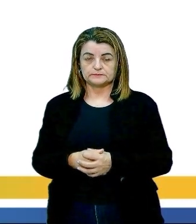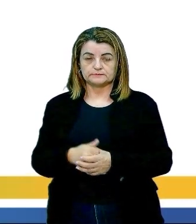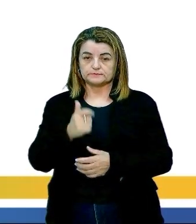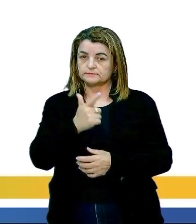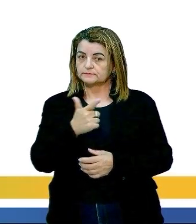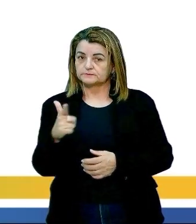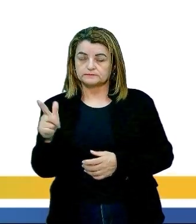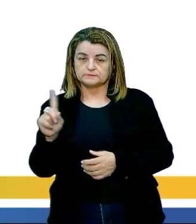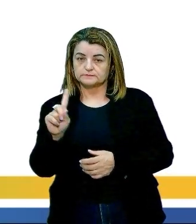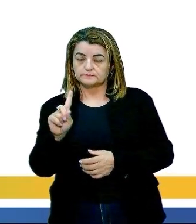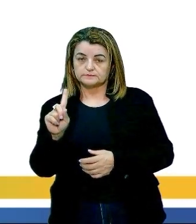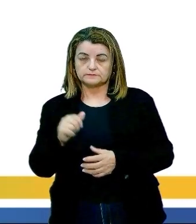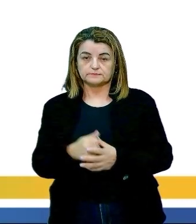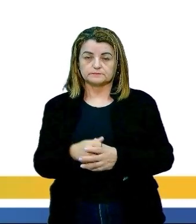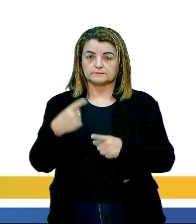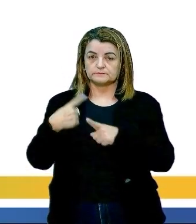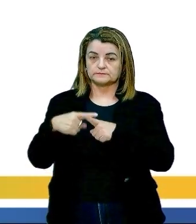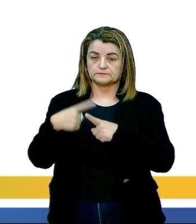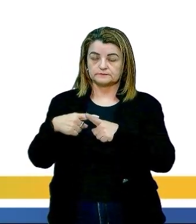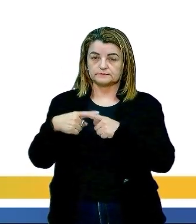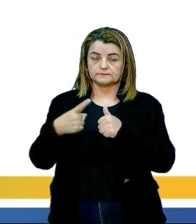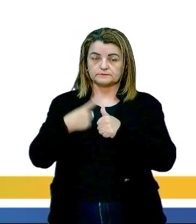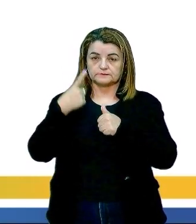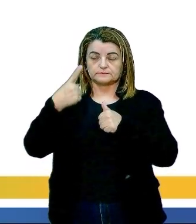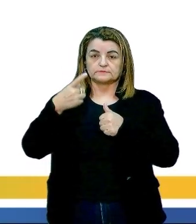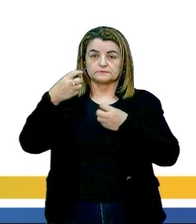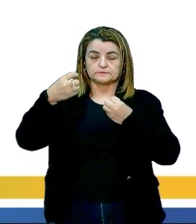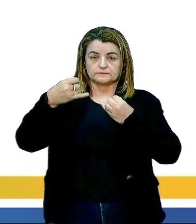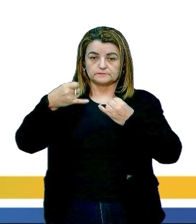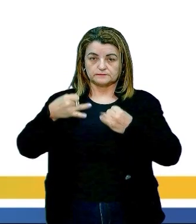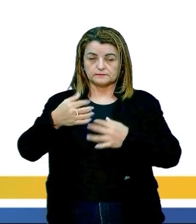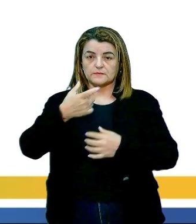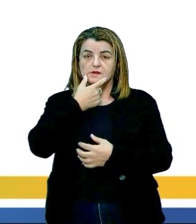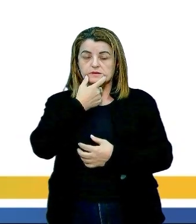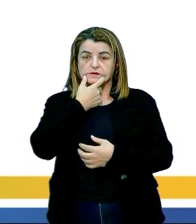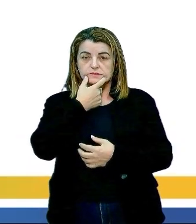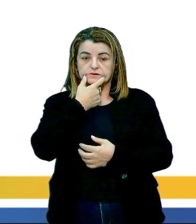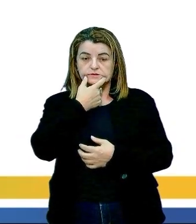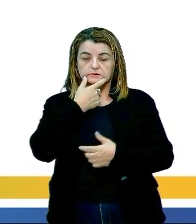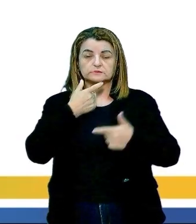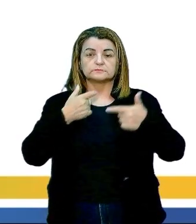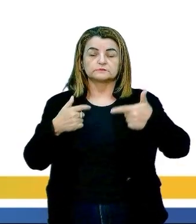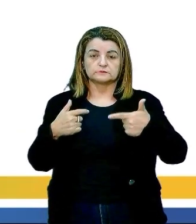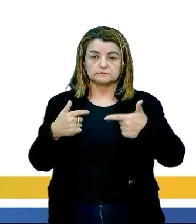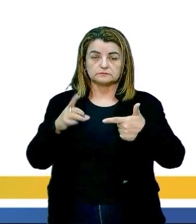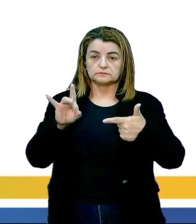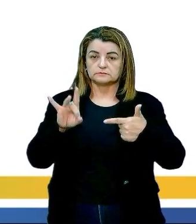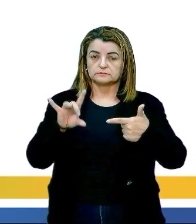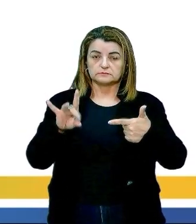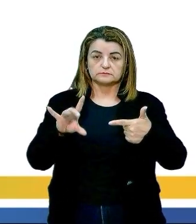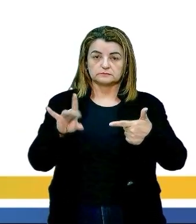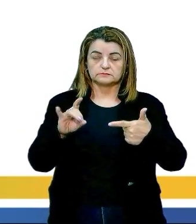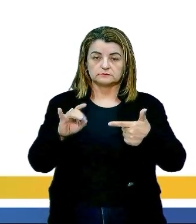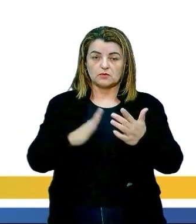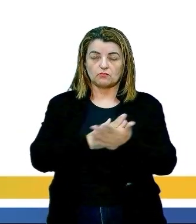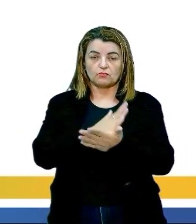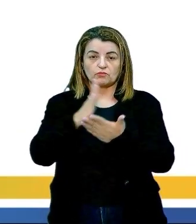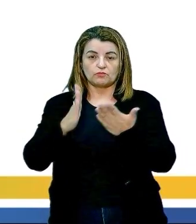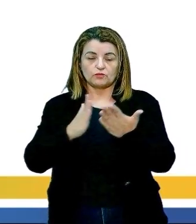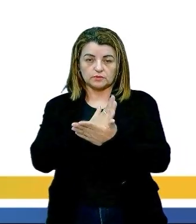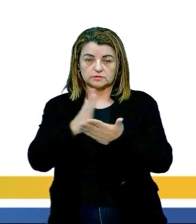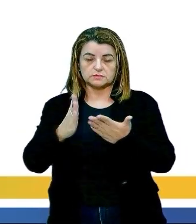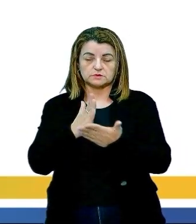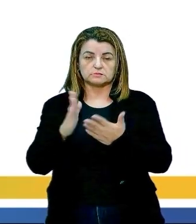Também não é, até porque, primeiramente, eles estão falando em língua inglesa. Segundo, é somente uma